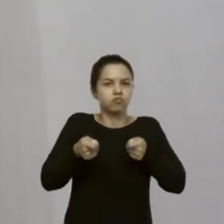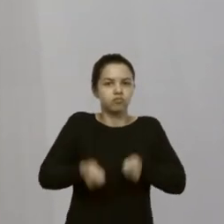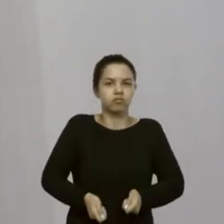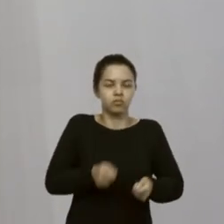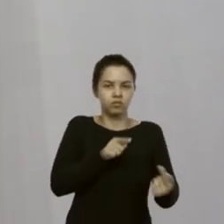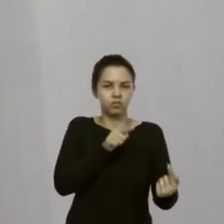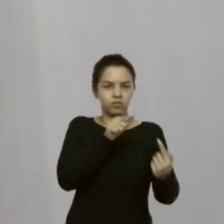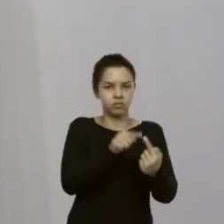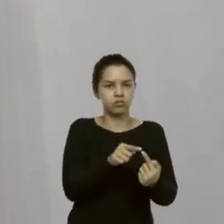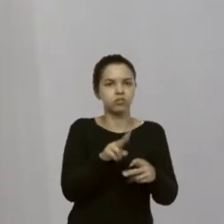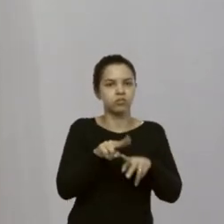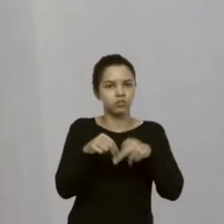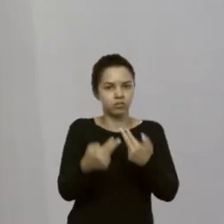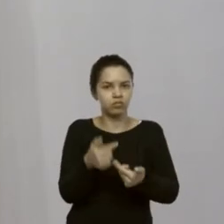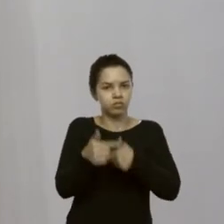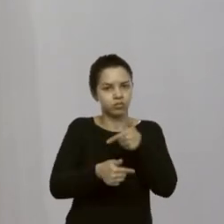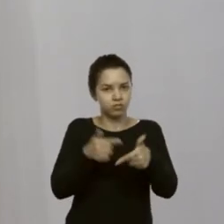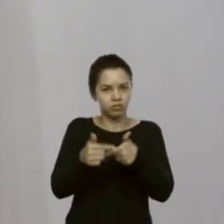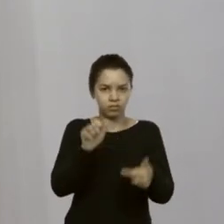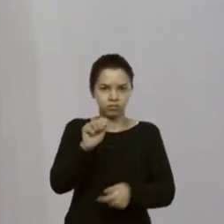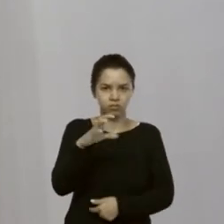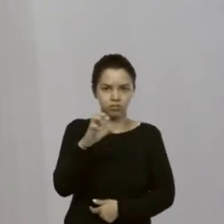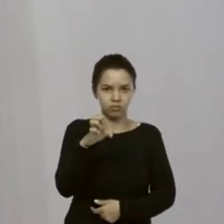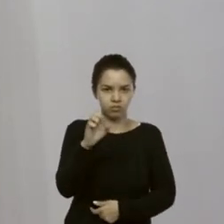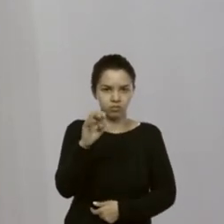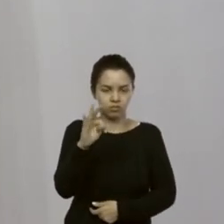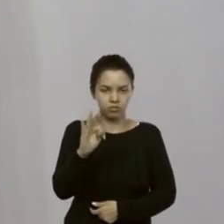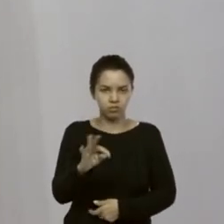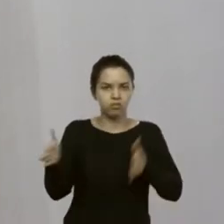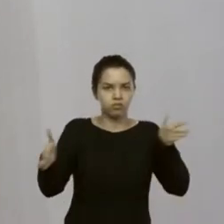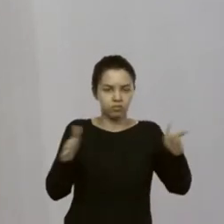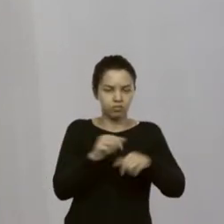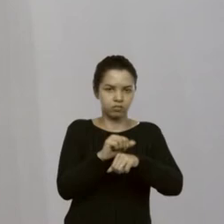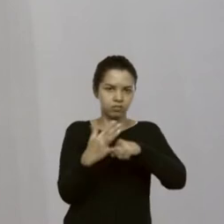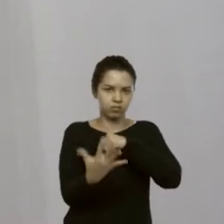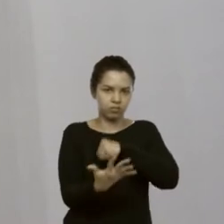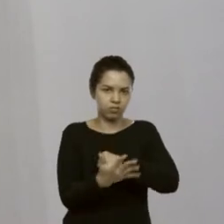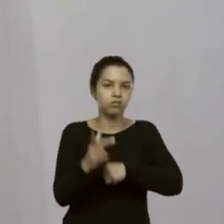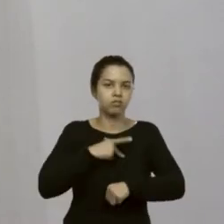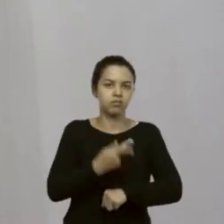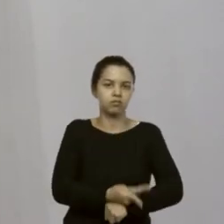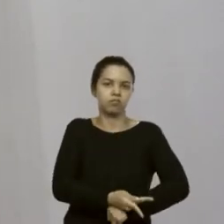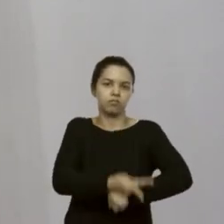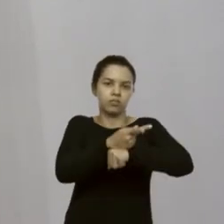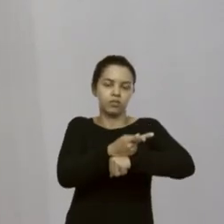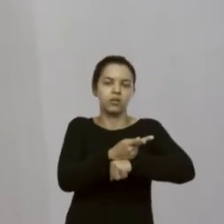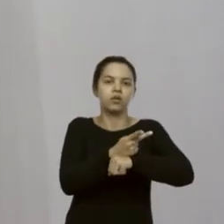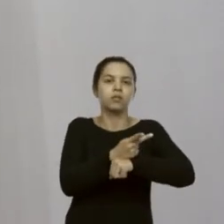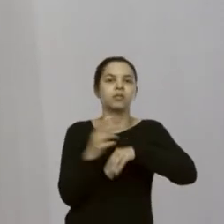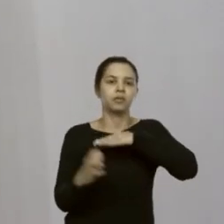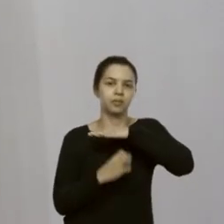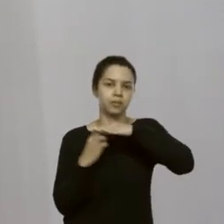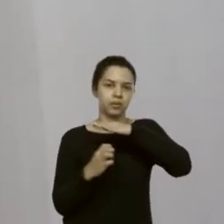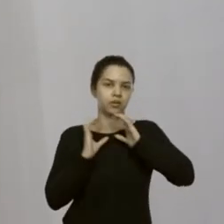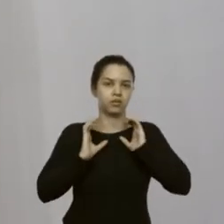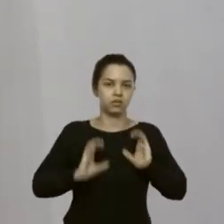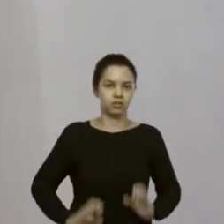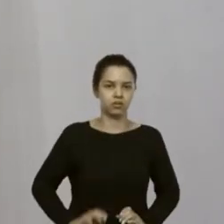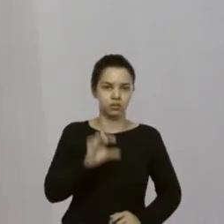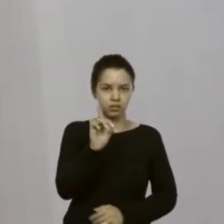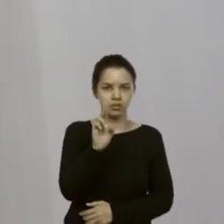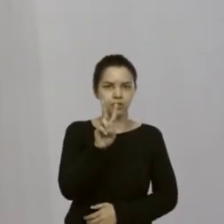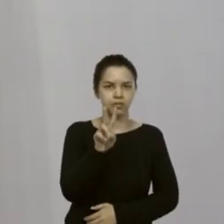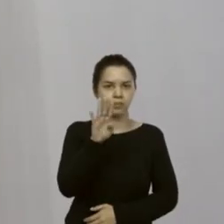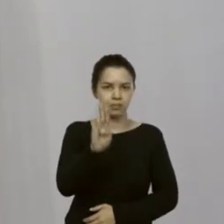da Caerte e suas associadas, durante a pandemia, foi reconhecido pelo Prêmio Empresa Cidadã da ADVB de